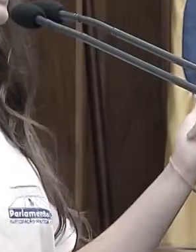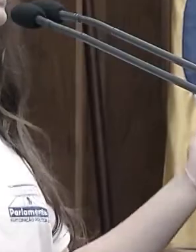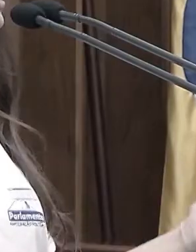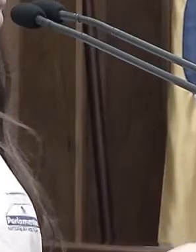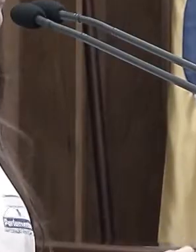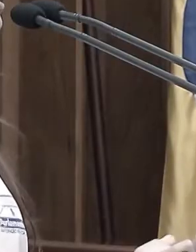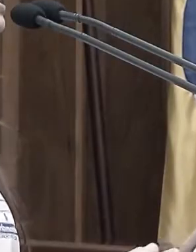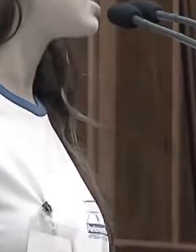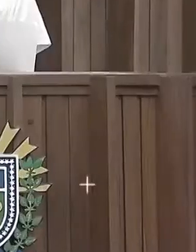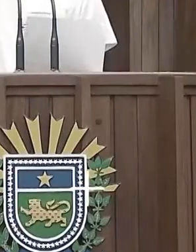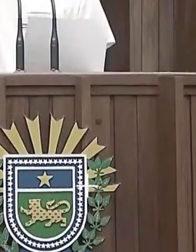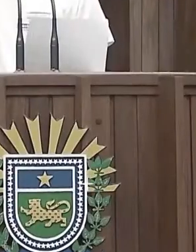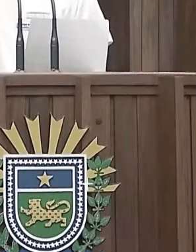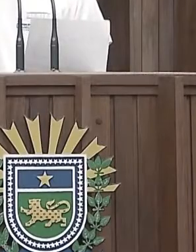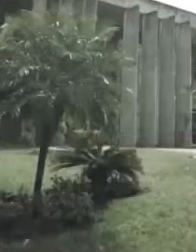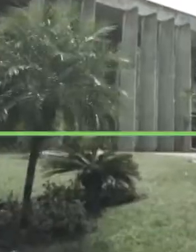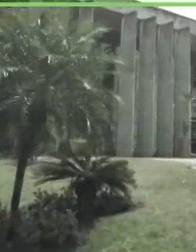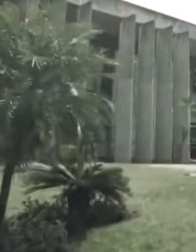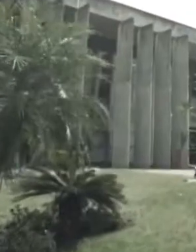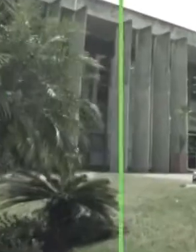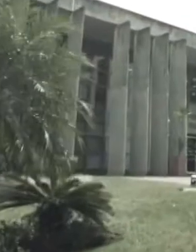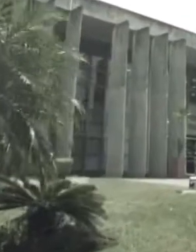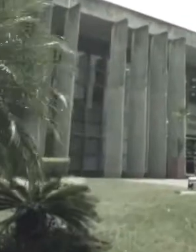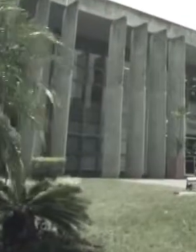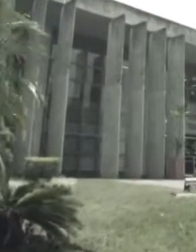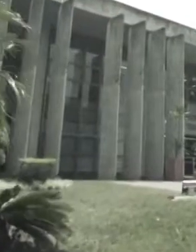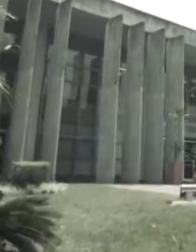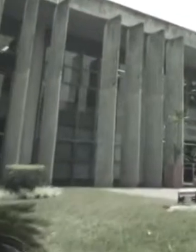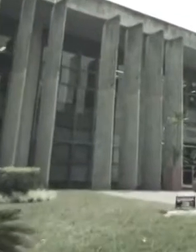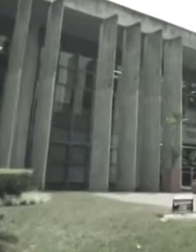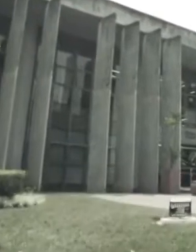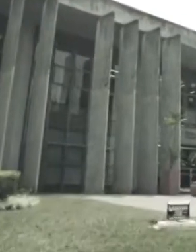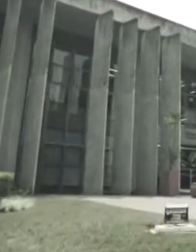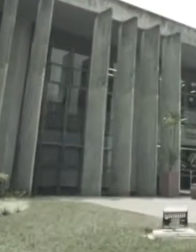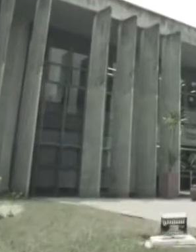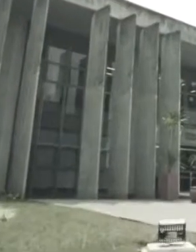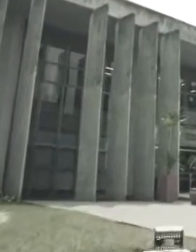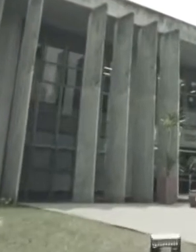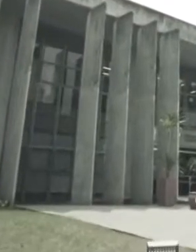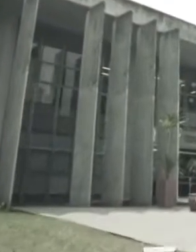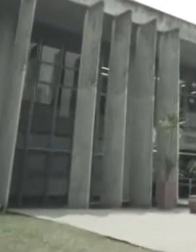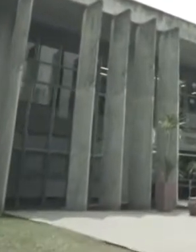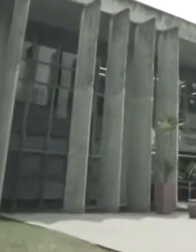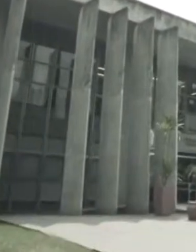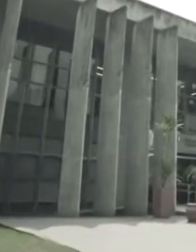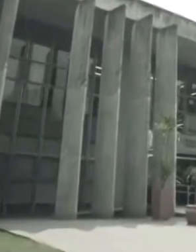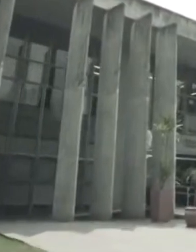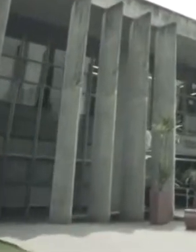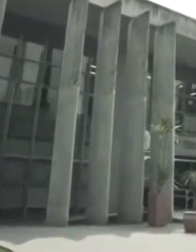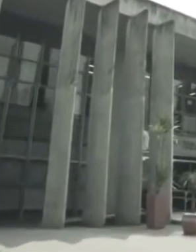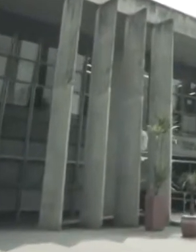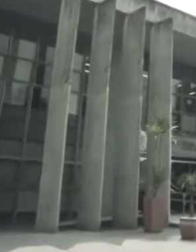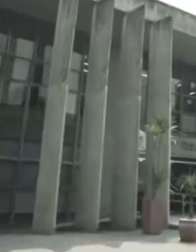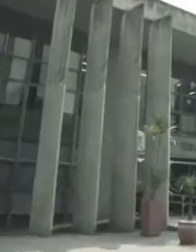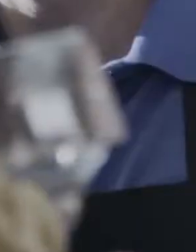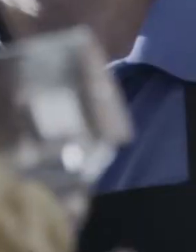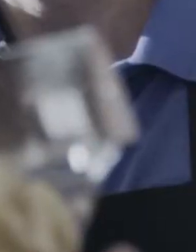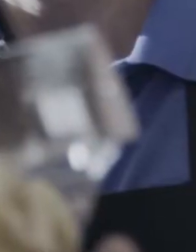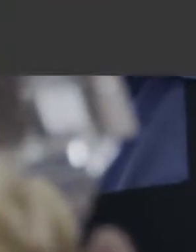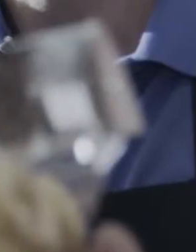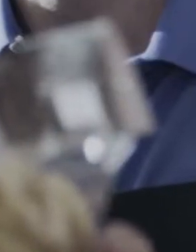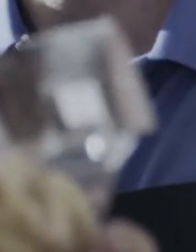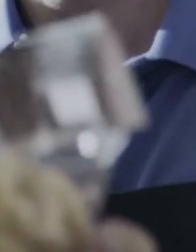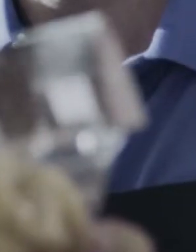os desafios das melhores soluções. A Assembleia Legislativa comemora seus 40 anos pronta para o futuro, com